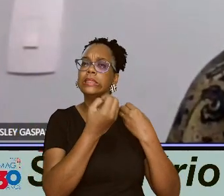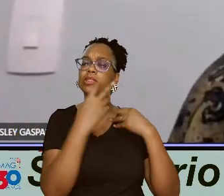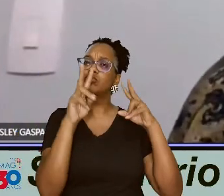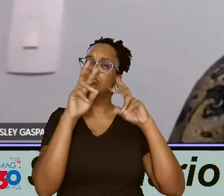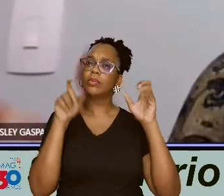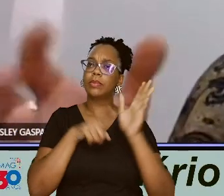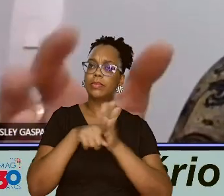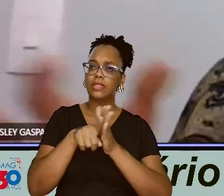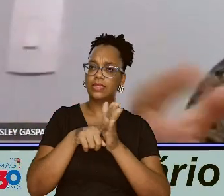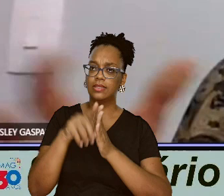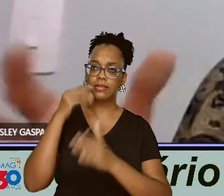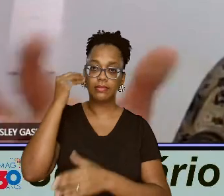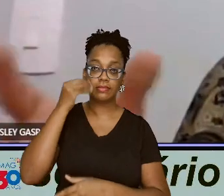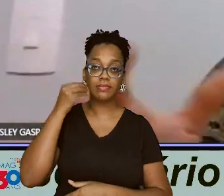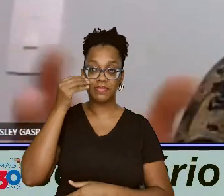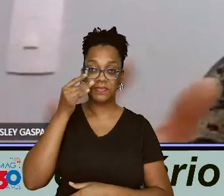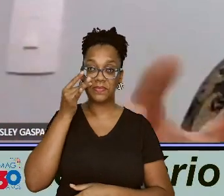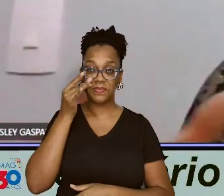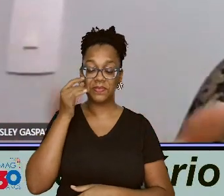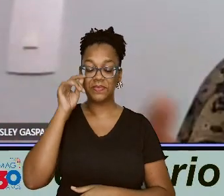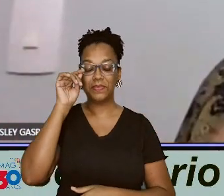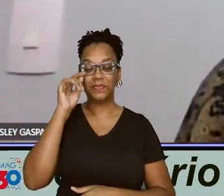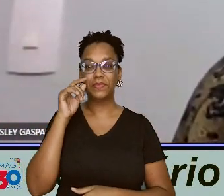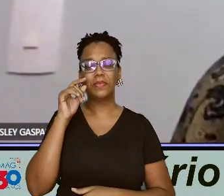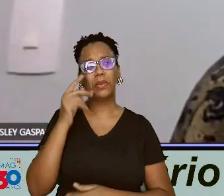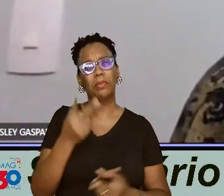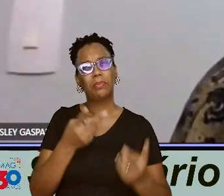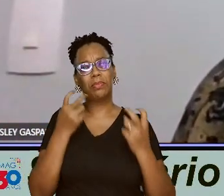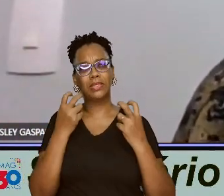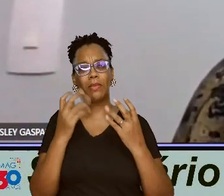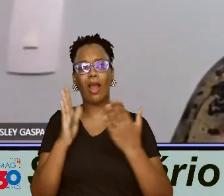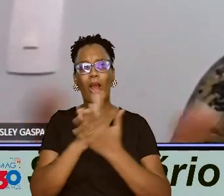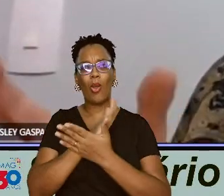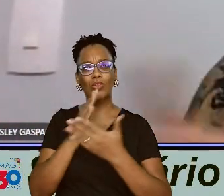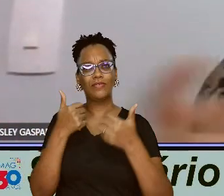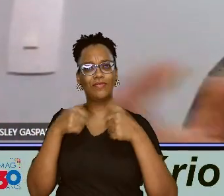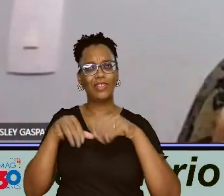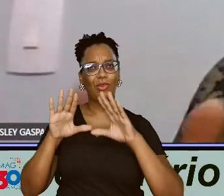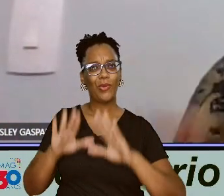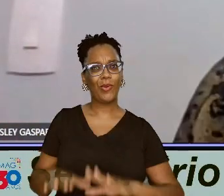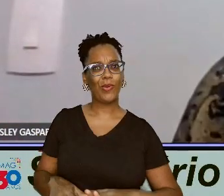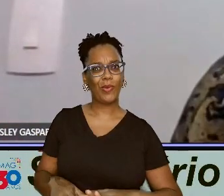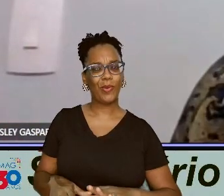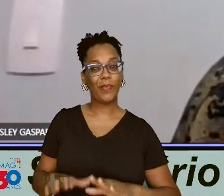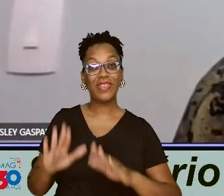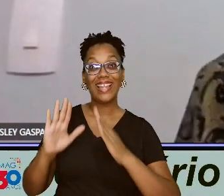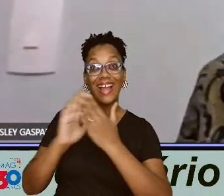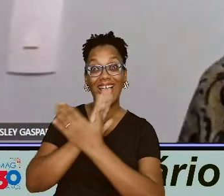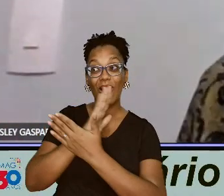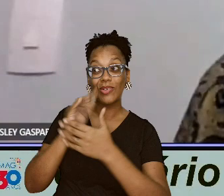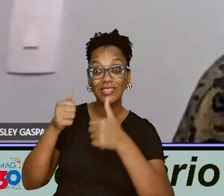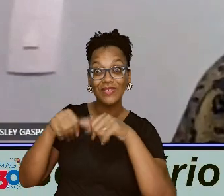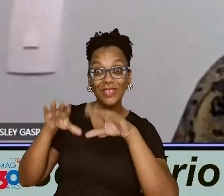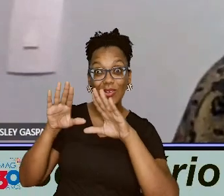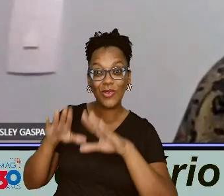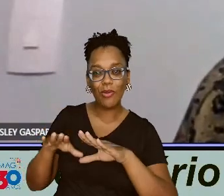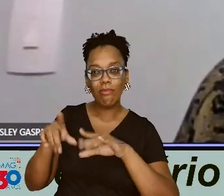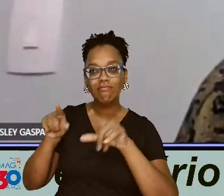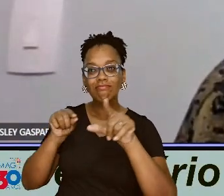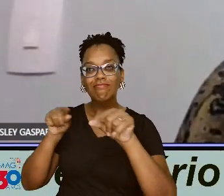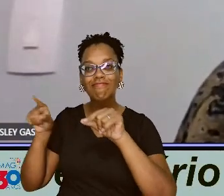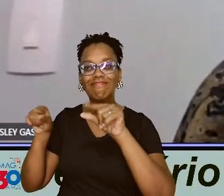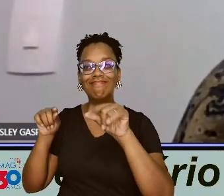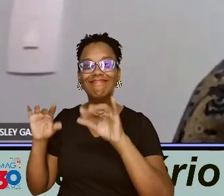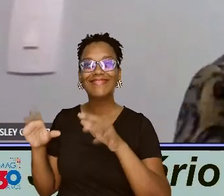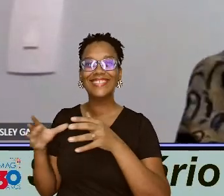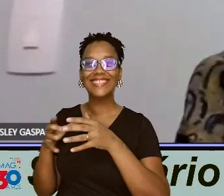pesquisa empírica. E a gente percebeu que alguns ficaram. E esses alguns que ficaram, o professor